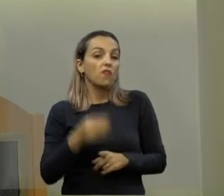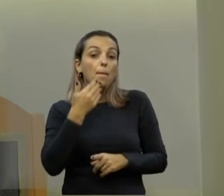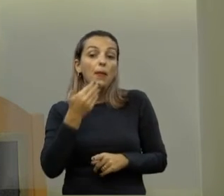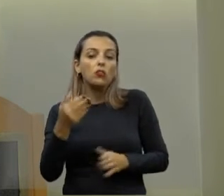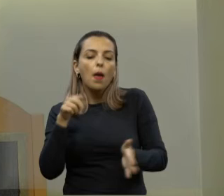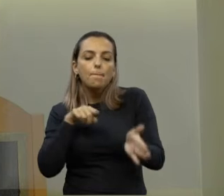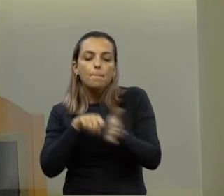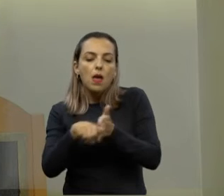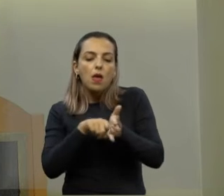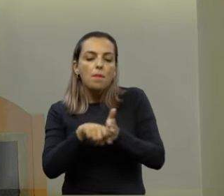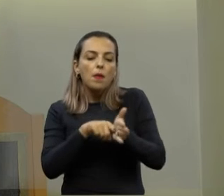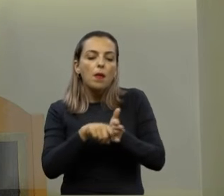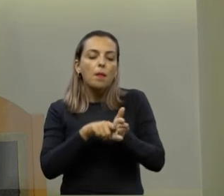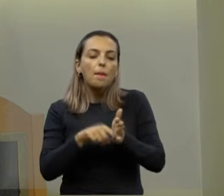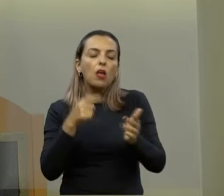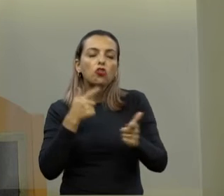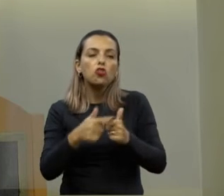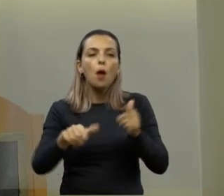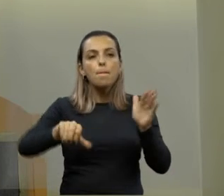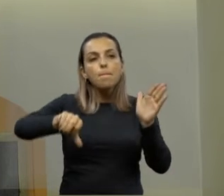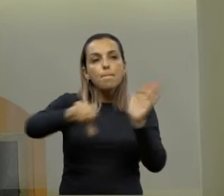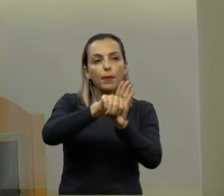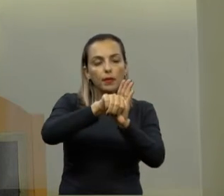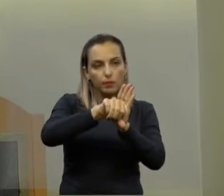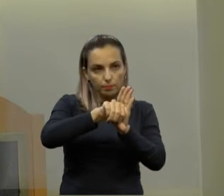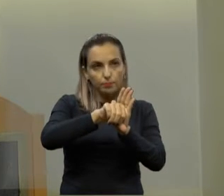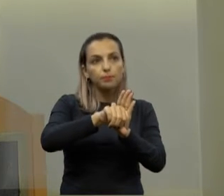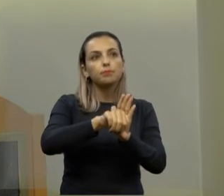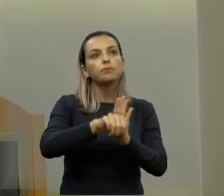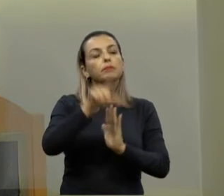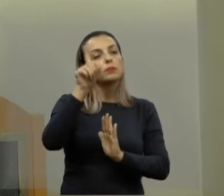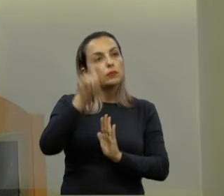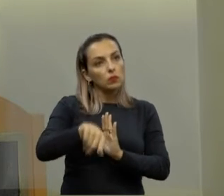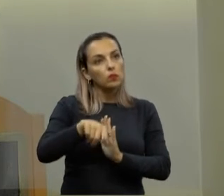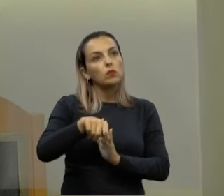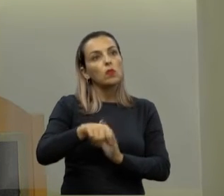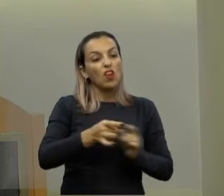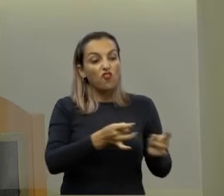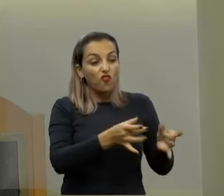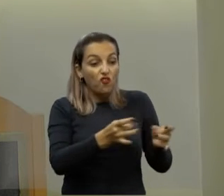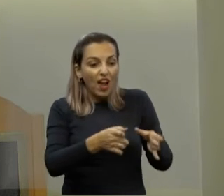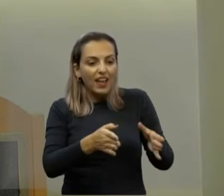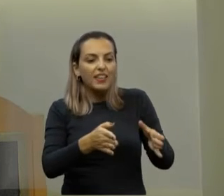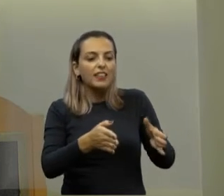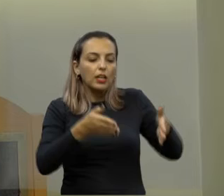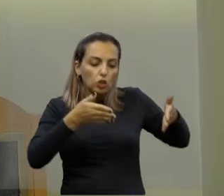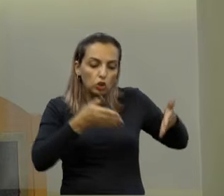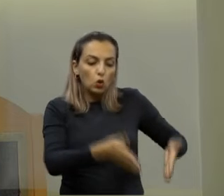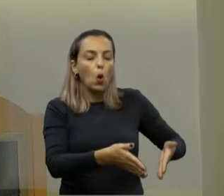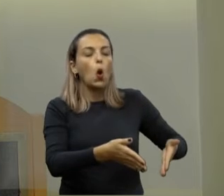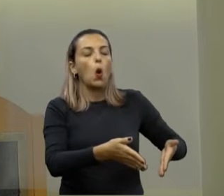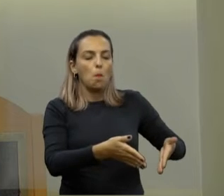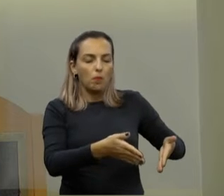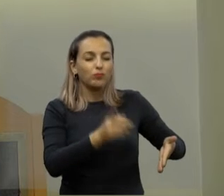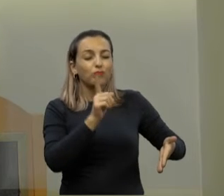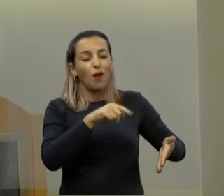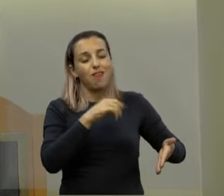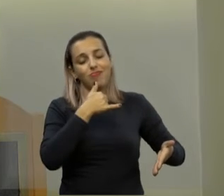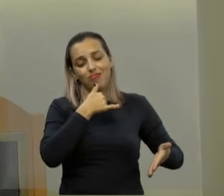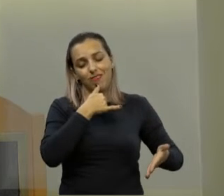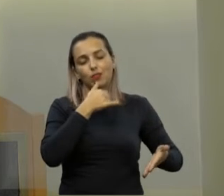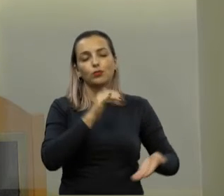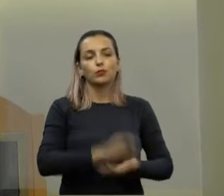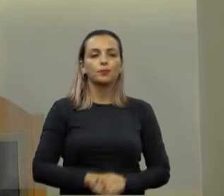pedir uma por ação criminal E do comércio de túmulos que é muito triste isso muito triste